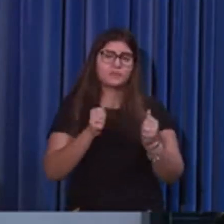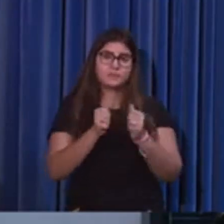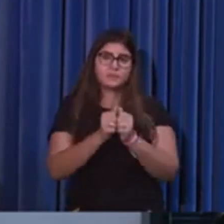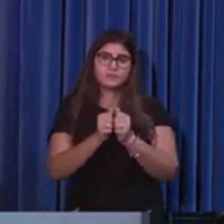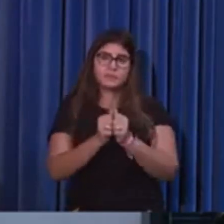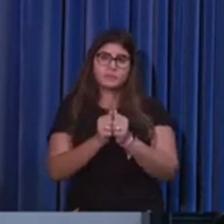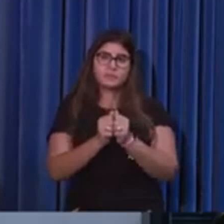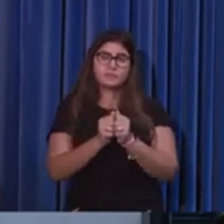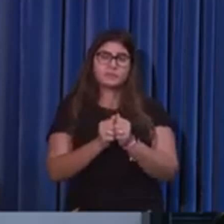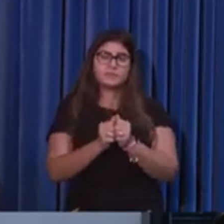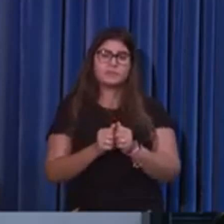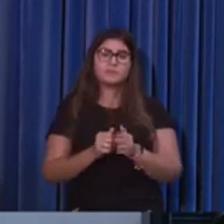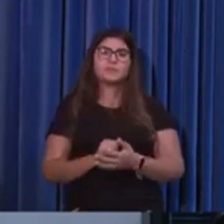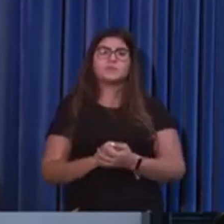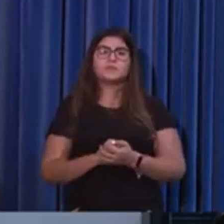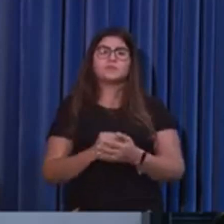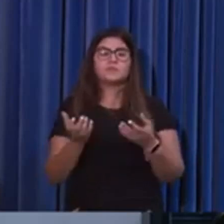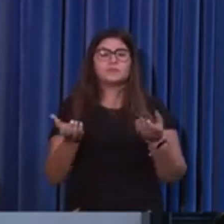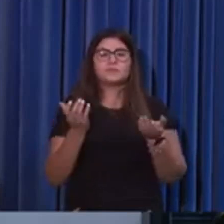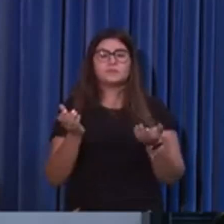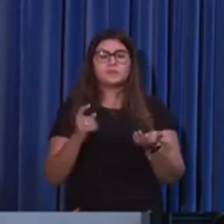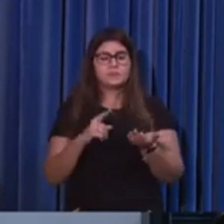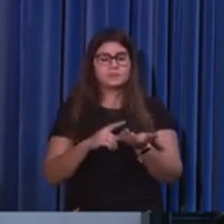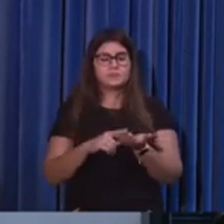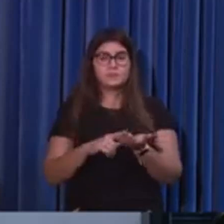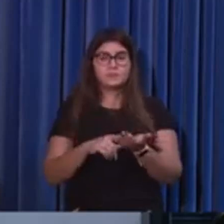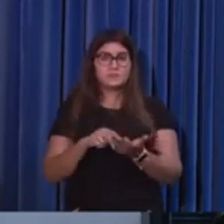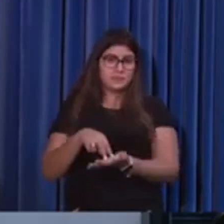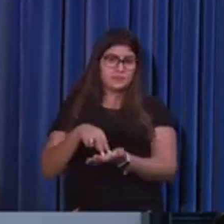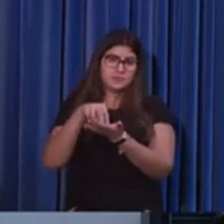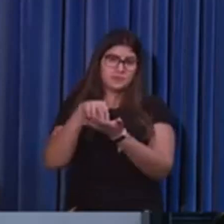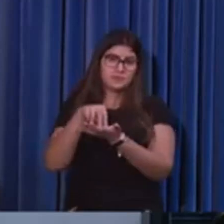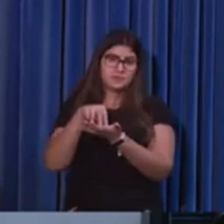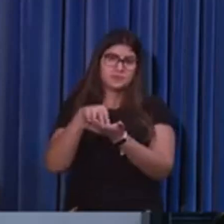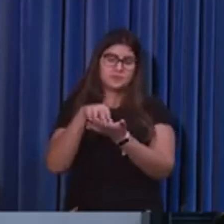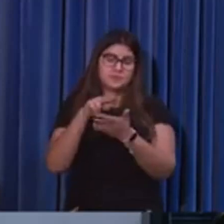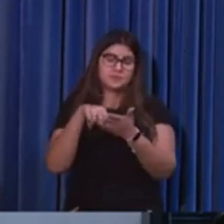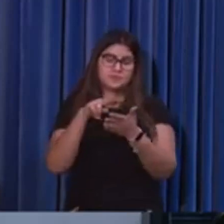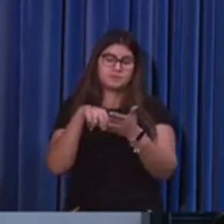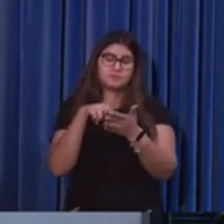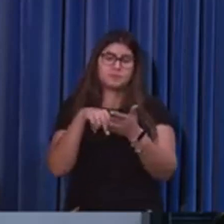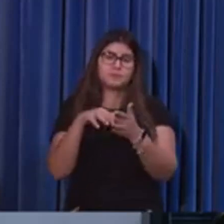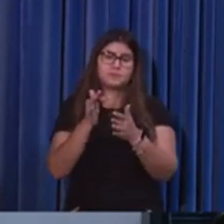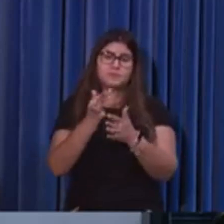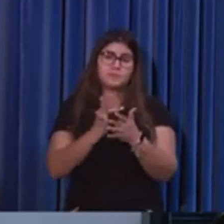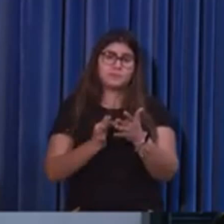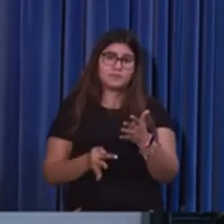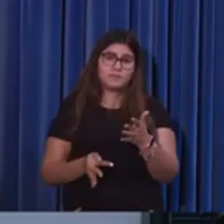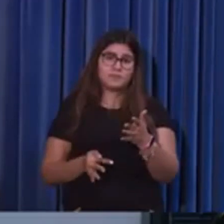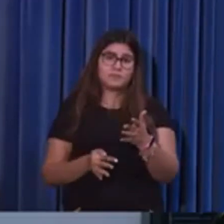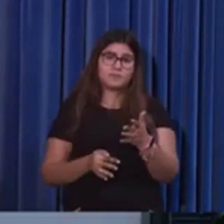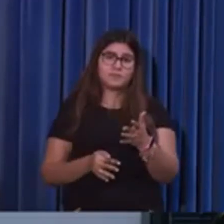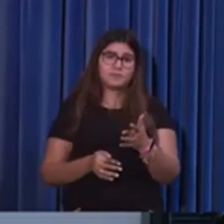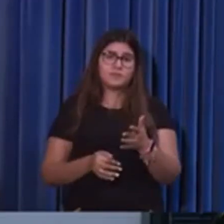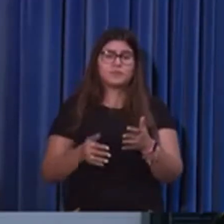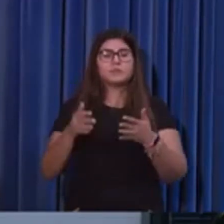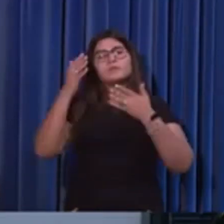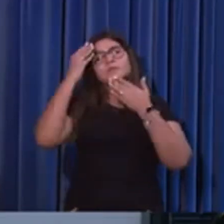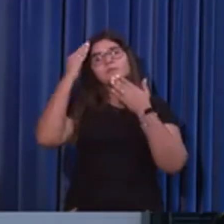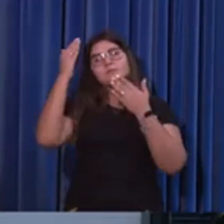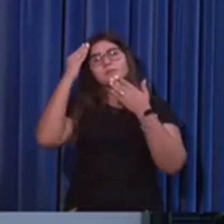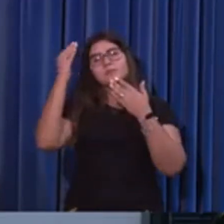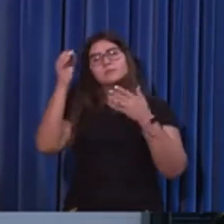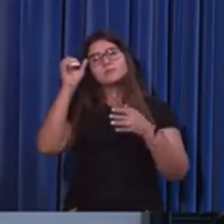encerrar essa reunião, quero pedir que você fique em pé. Nós vamos ler esse texto e vamos agradecer ao